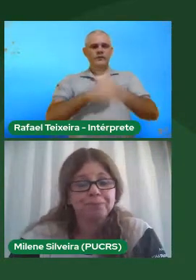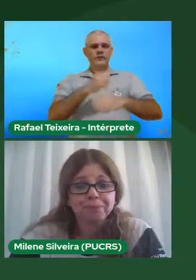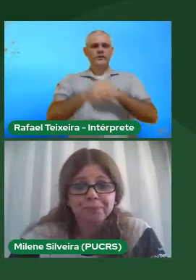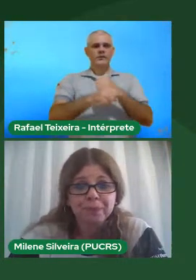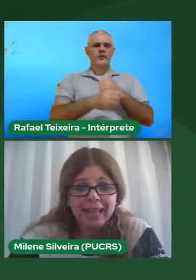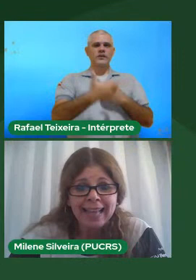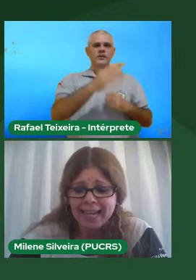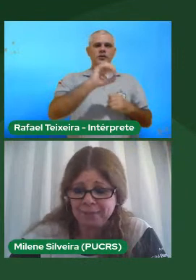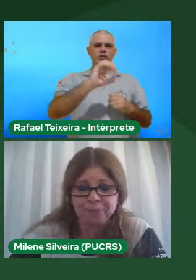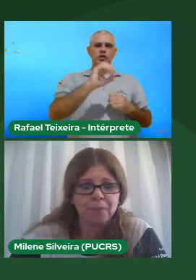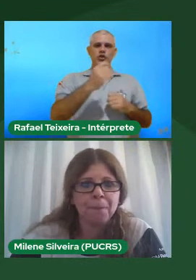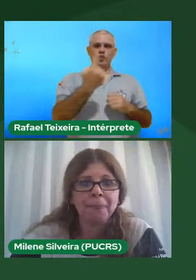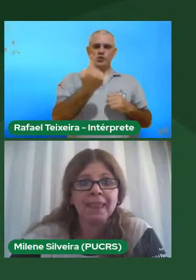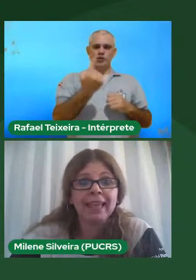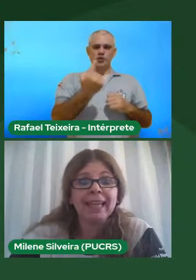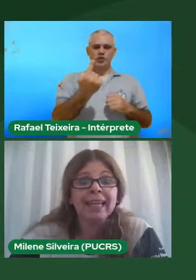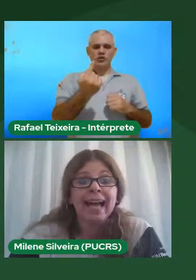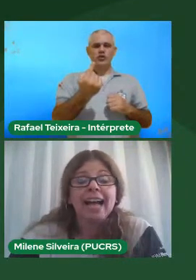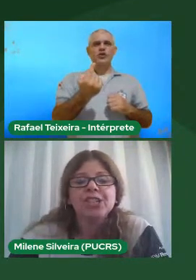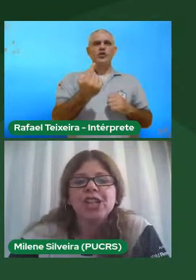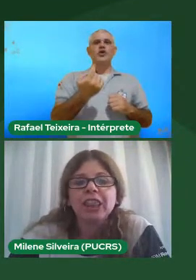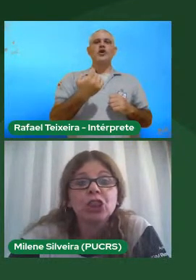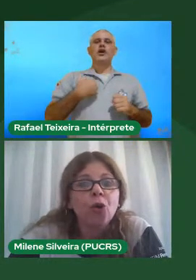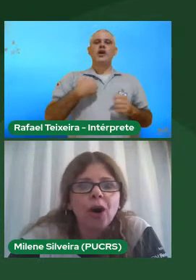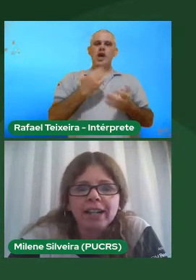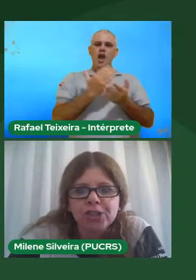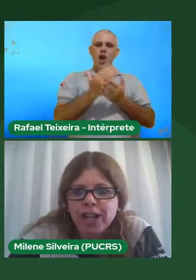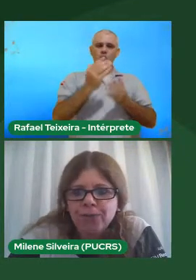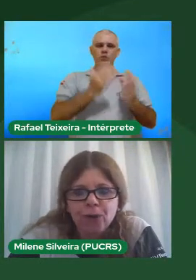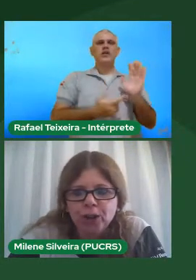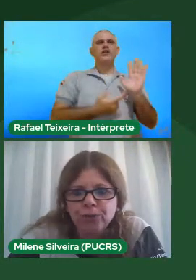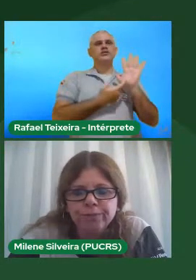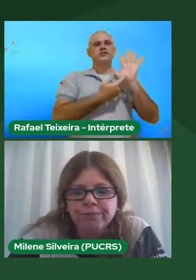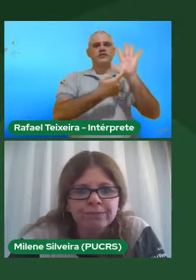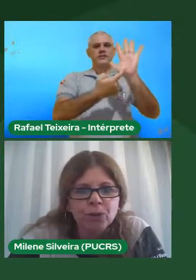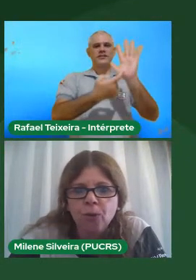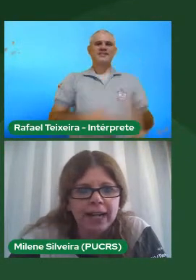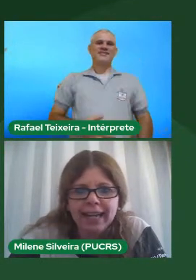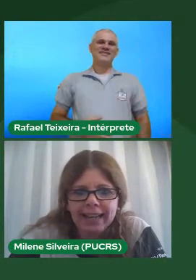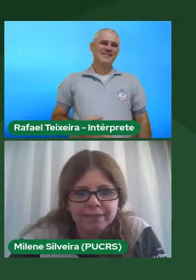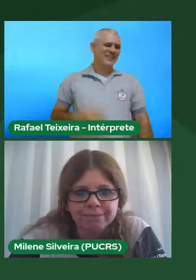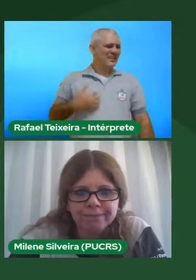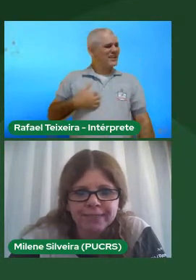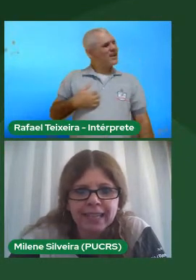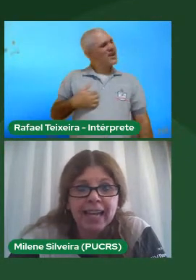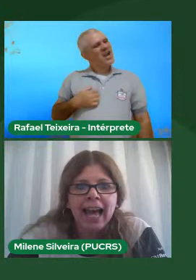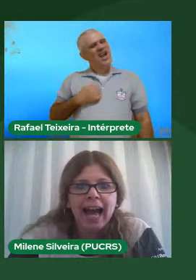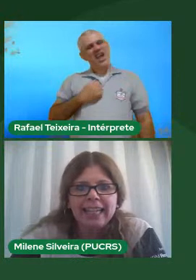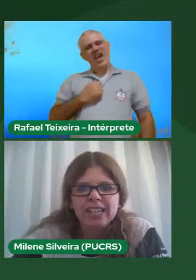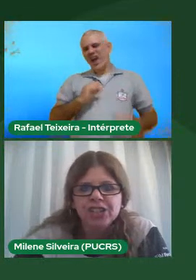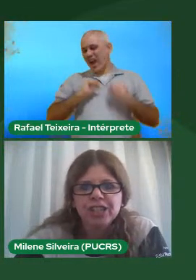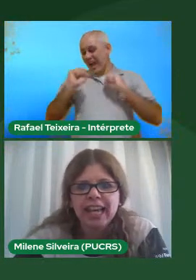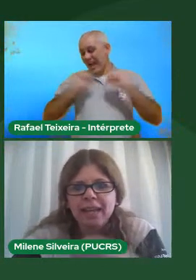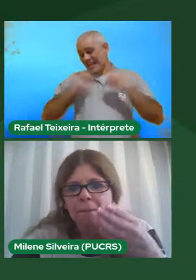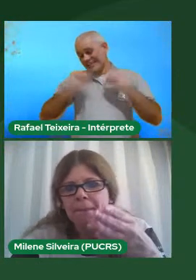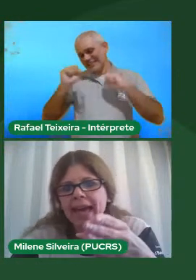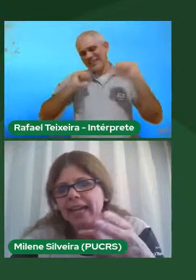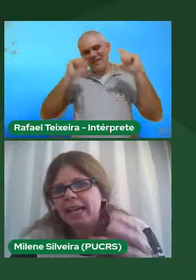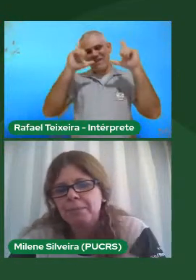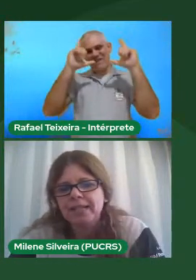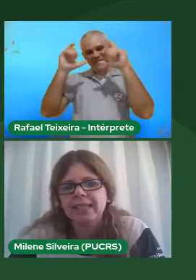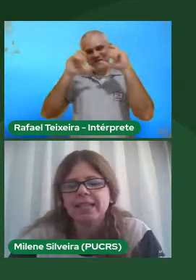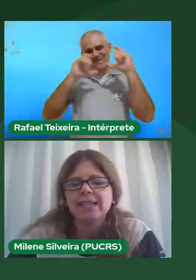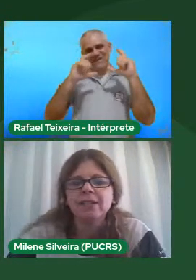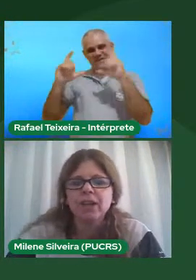partir daí. A gente adora tirar foto com a galera. Ali a gente tem